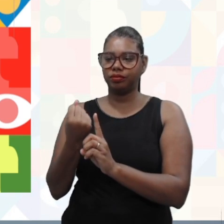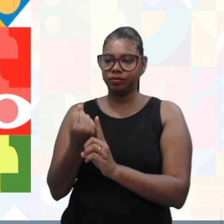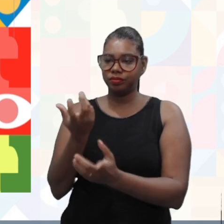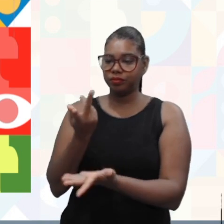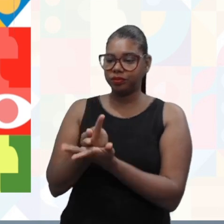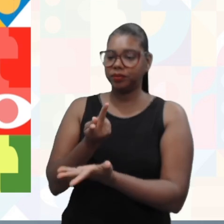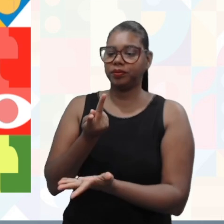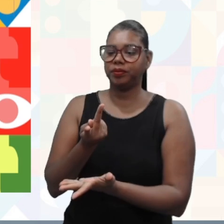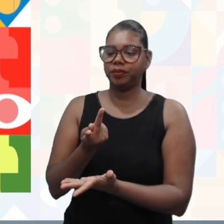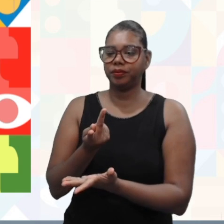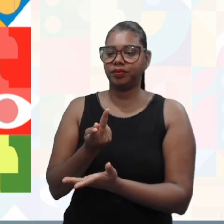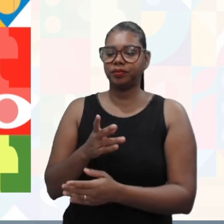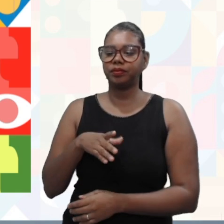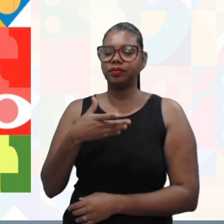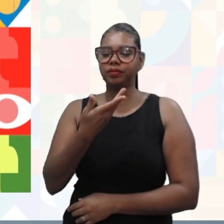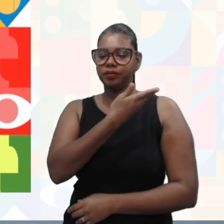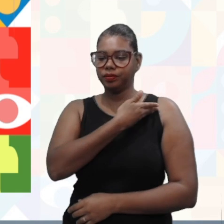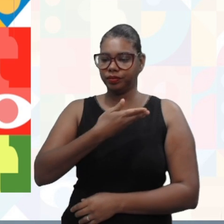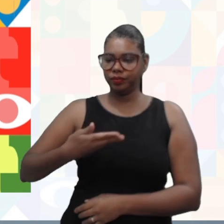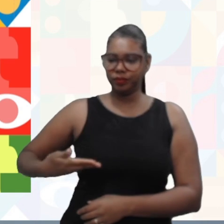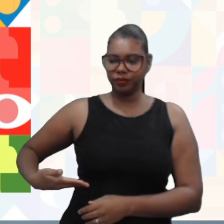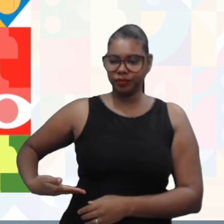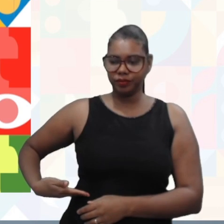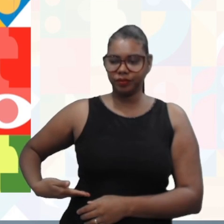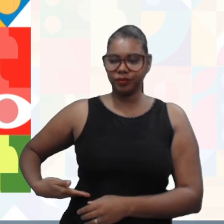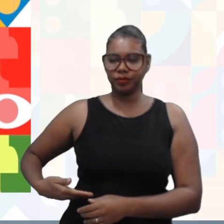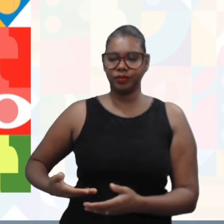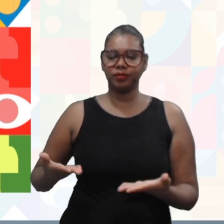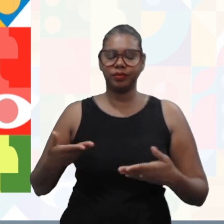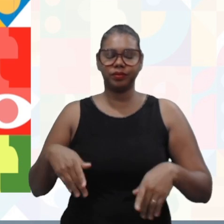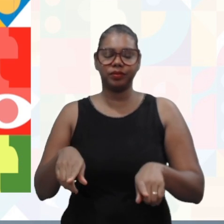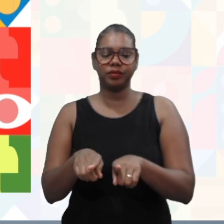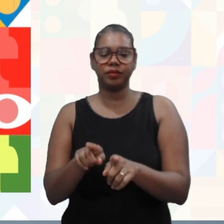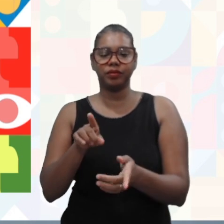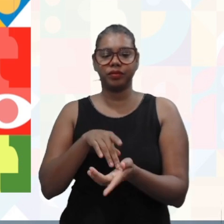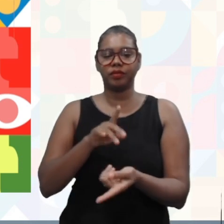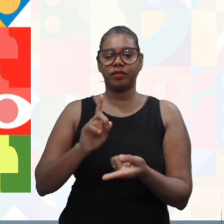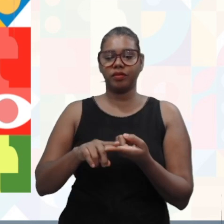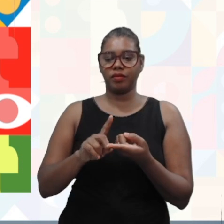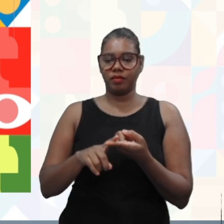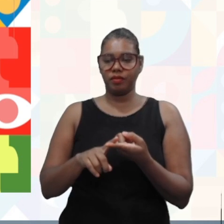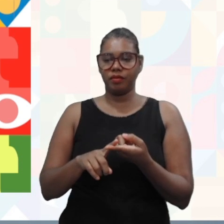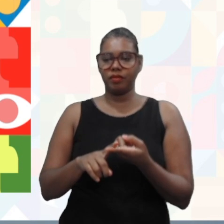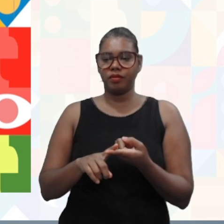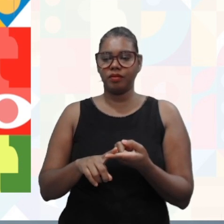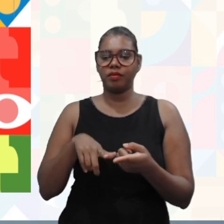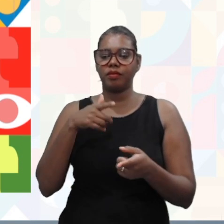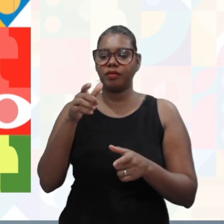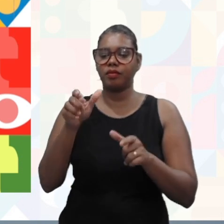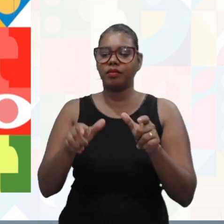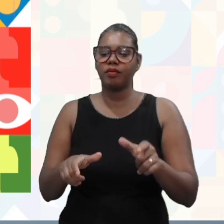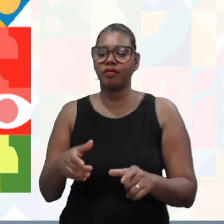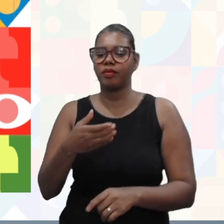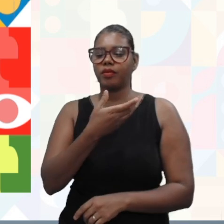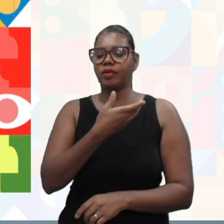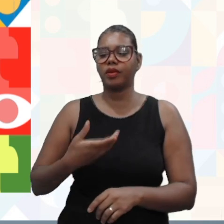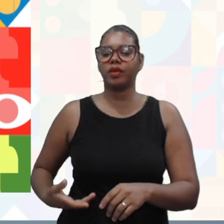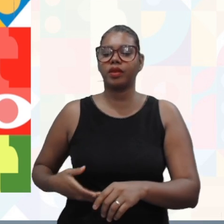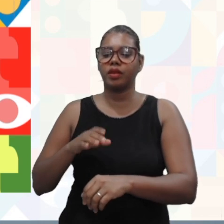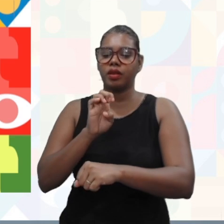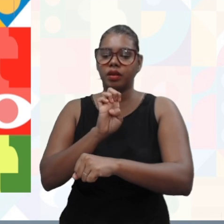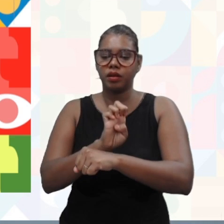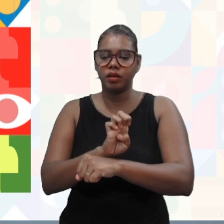ação, né? O governo seria esse momento também do desempenho das funções do Estado. Então, é